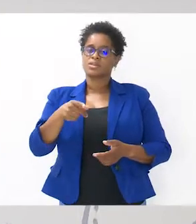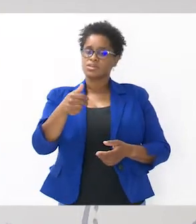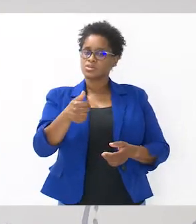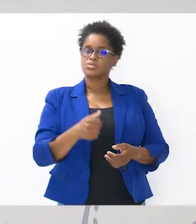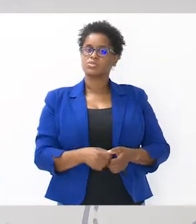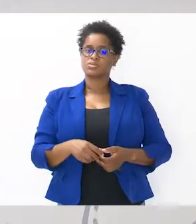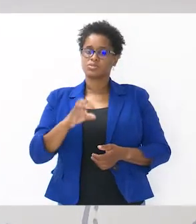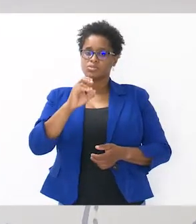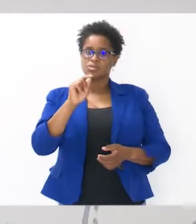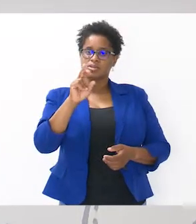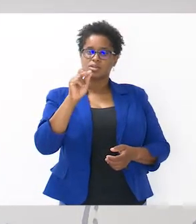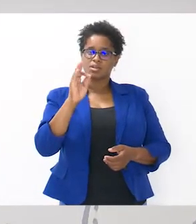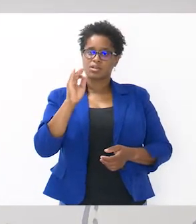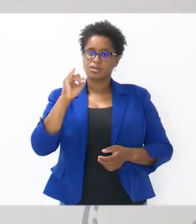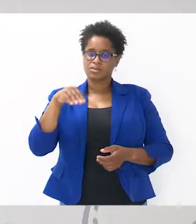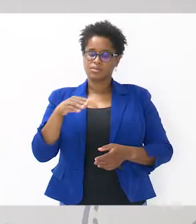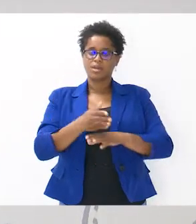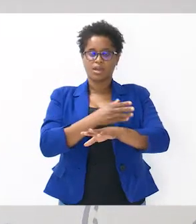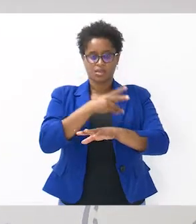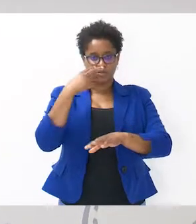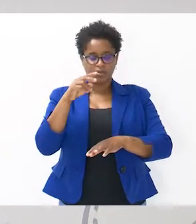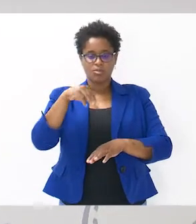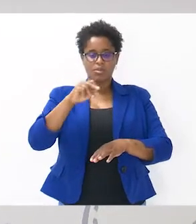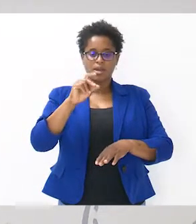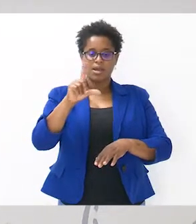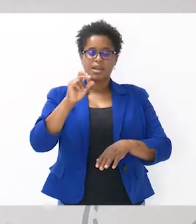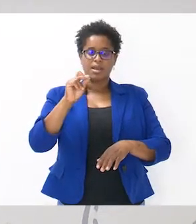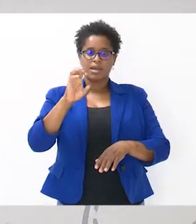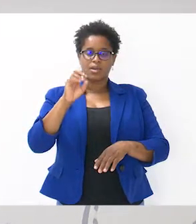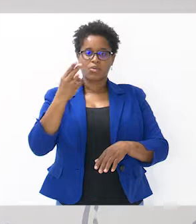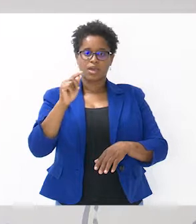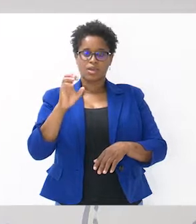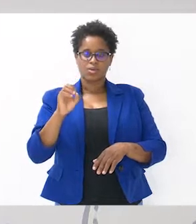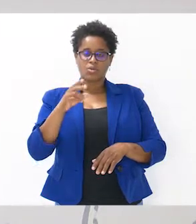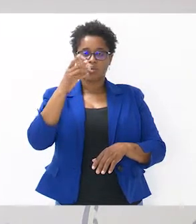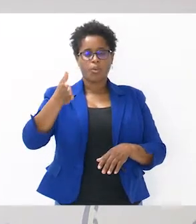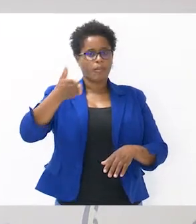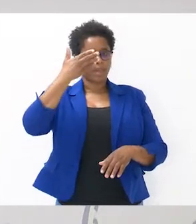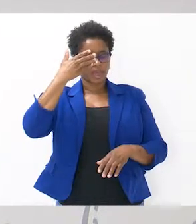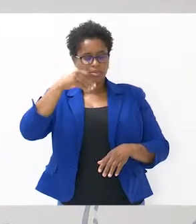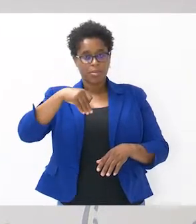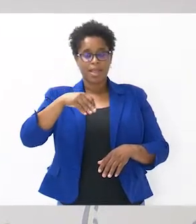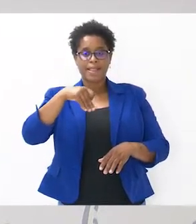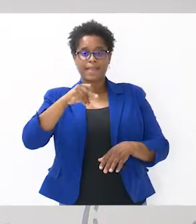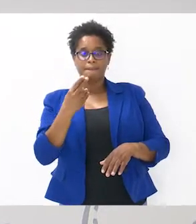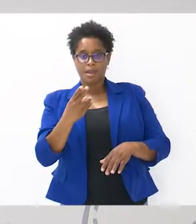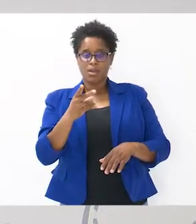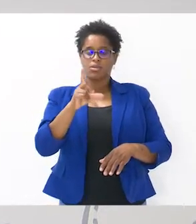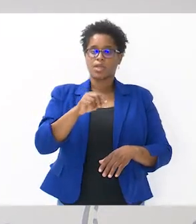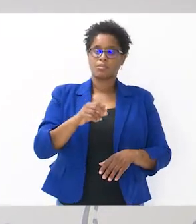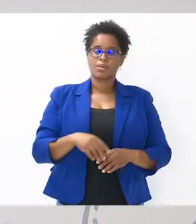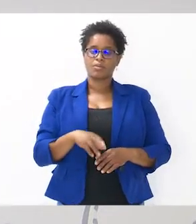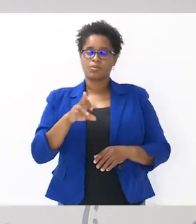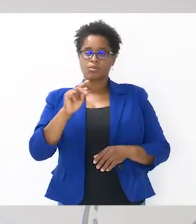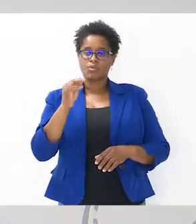Isso, o Serafim, já tínhamos visto, o Malacueco, o pirata da perna de pau e o